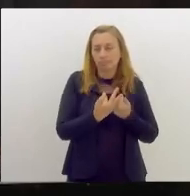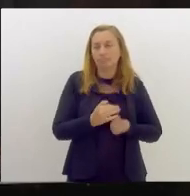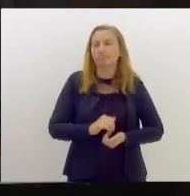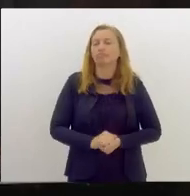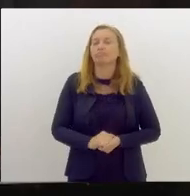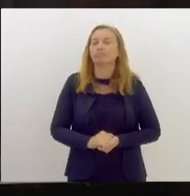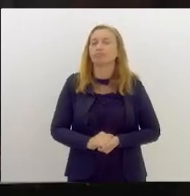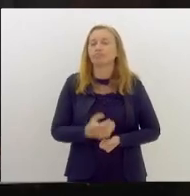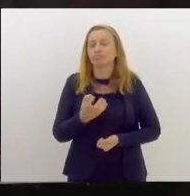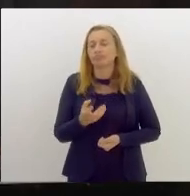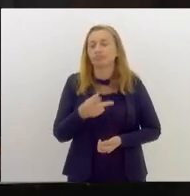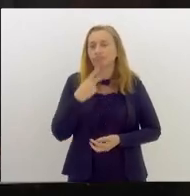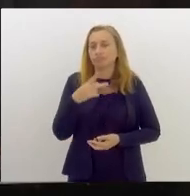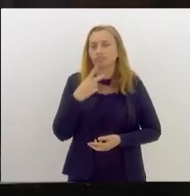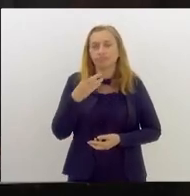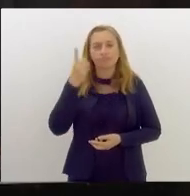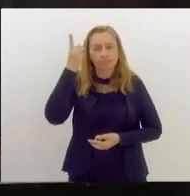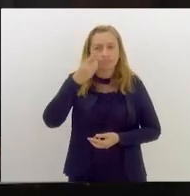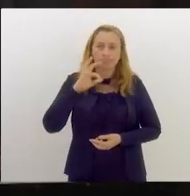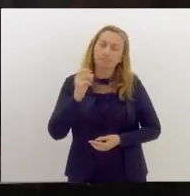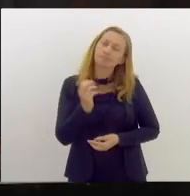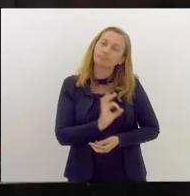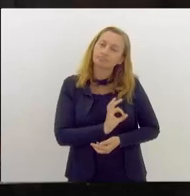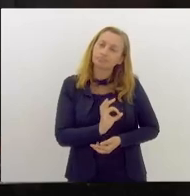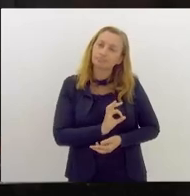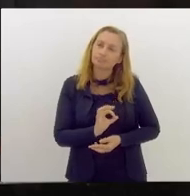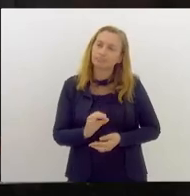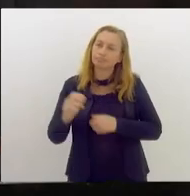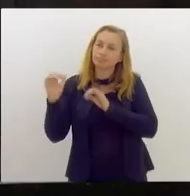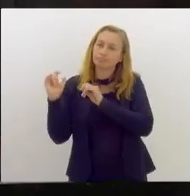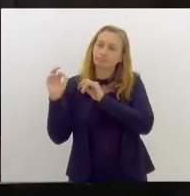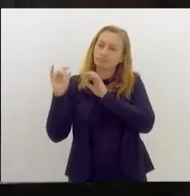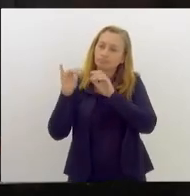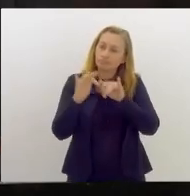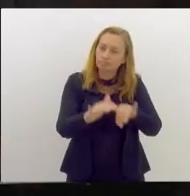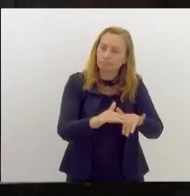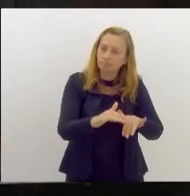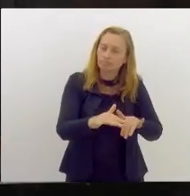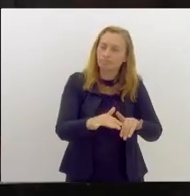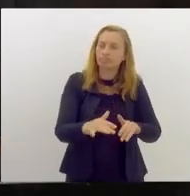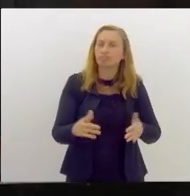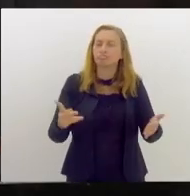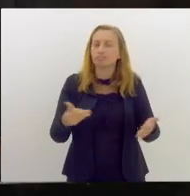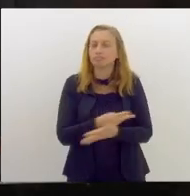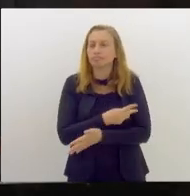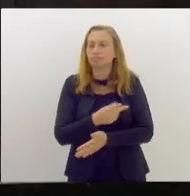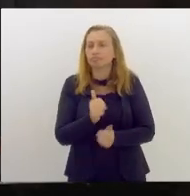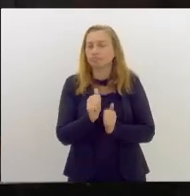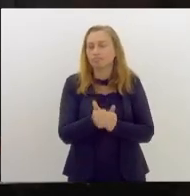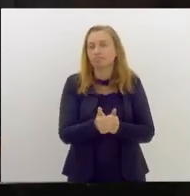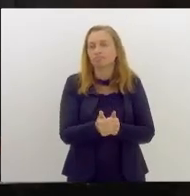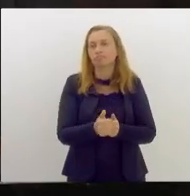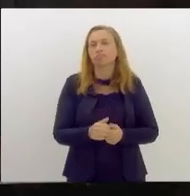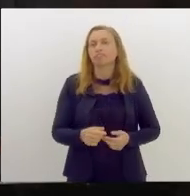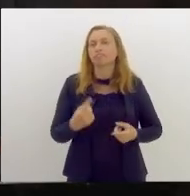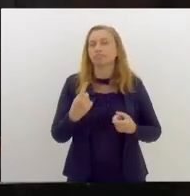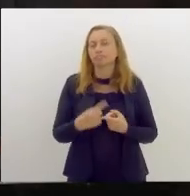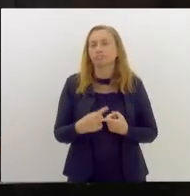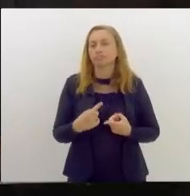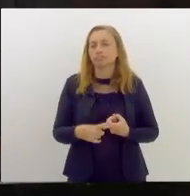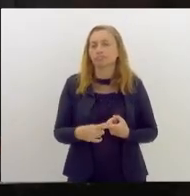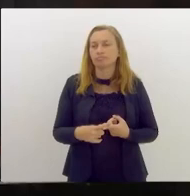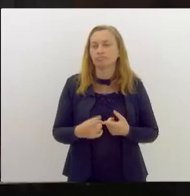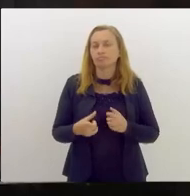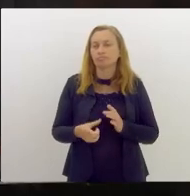dizer deputada Marta Rocha que essas ocupações acontecem ou segue acontecendo porque ocupações